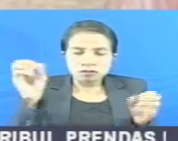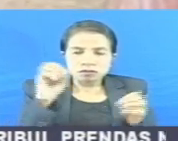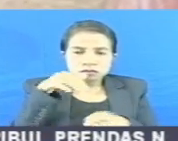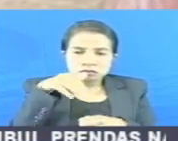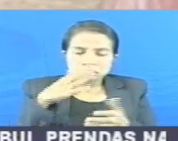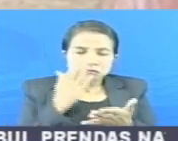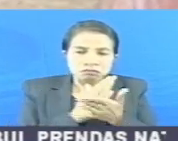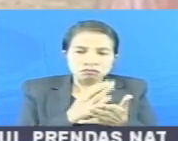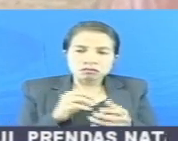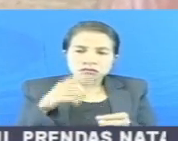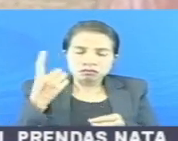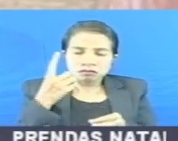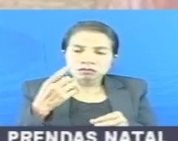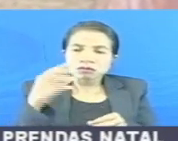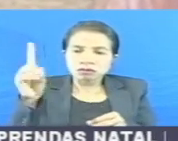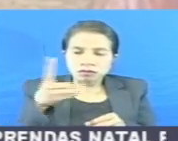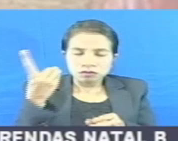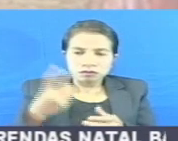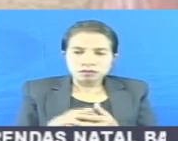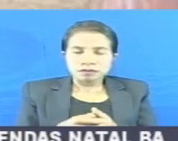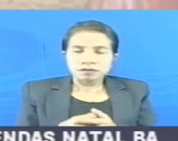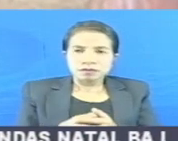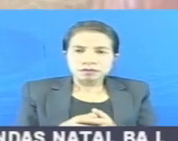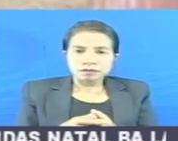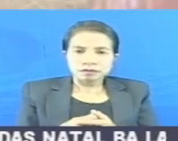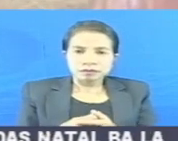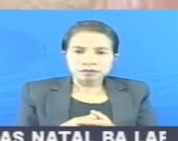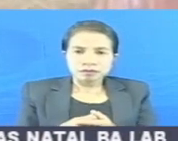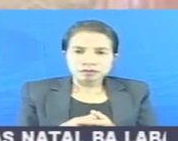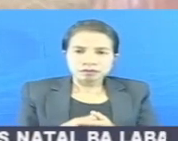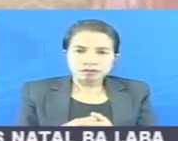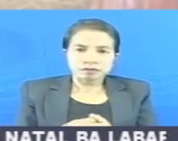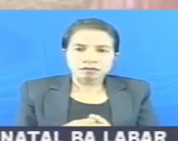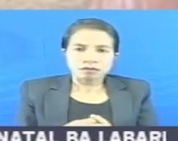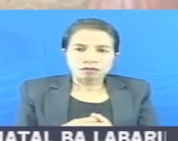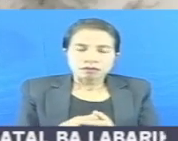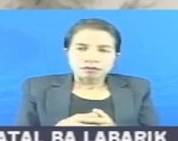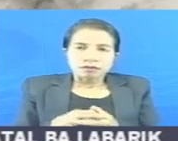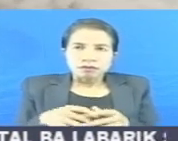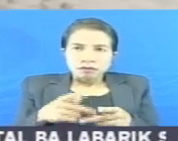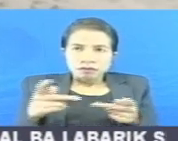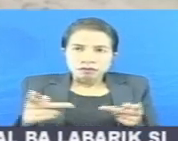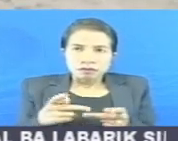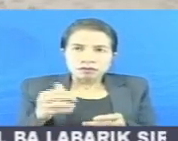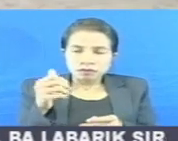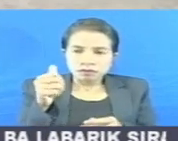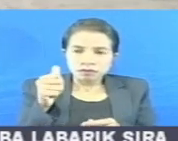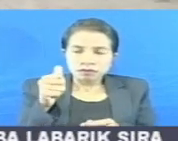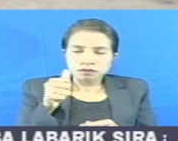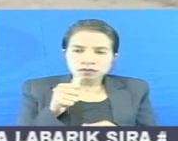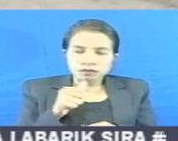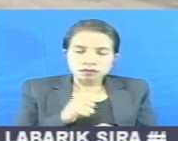neve afeta neve a estrada ida e a parte Halimesa entre Halimesa com Pinto Garban. E na